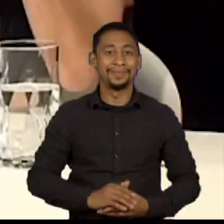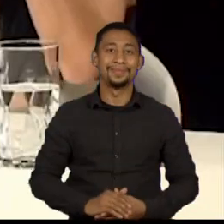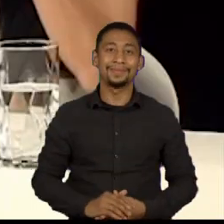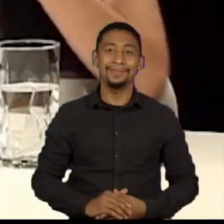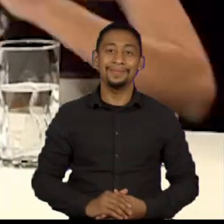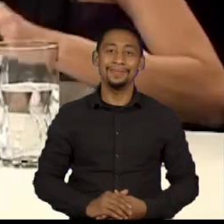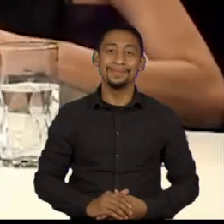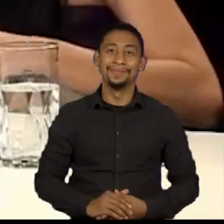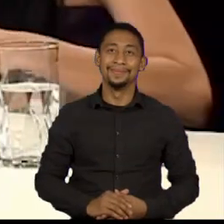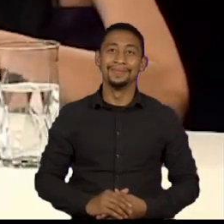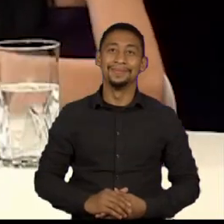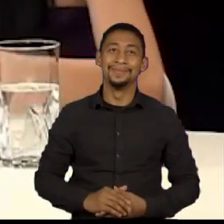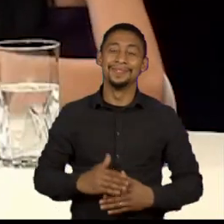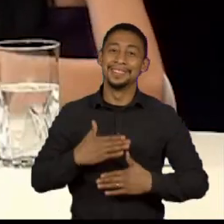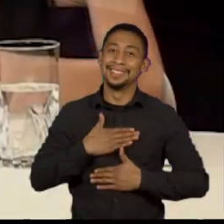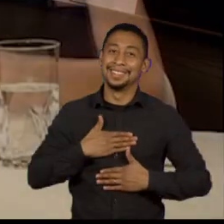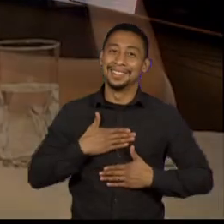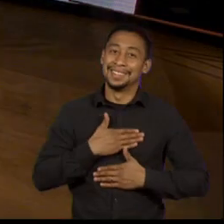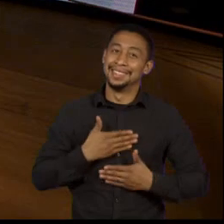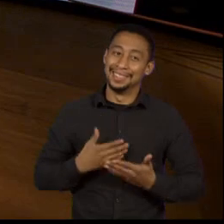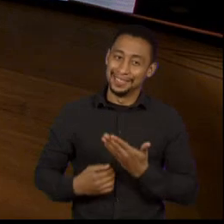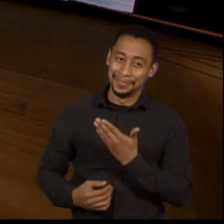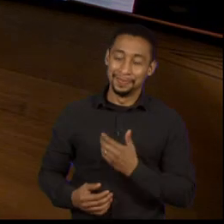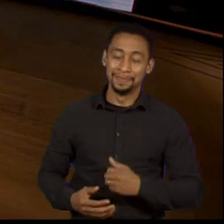uma delícia. Perfeito.